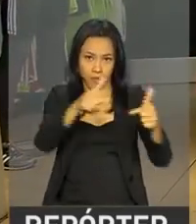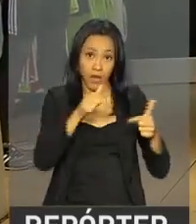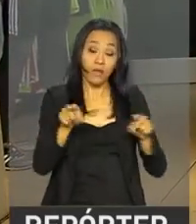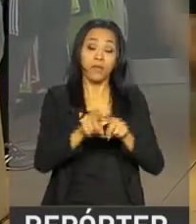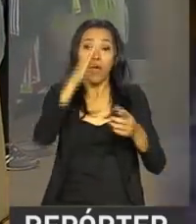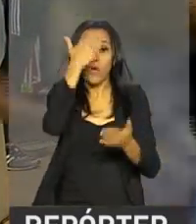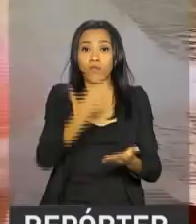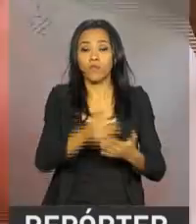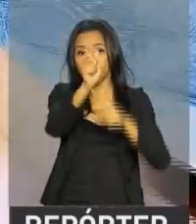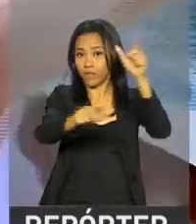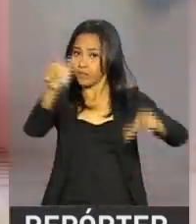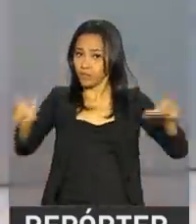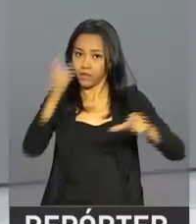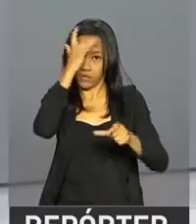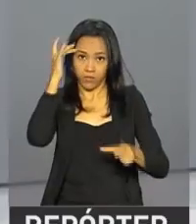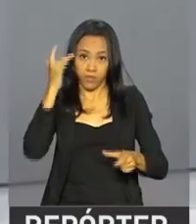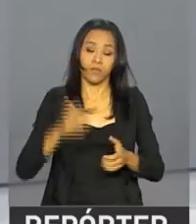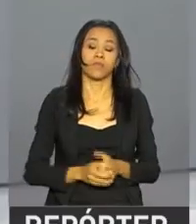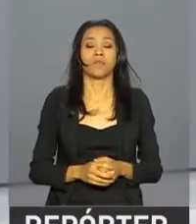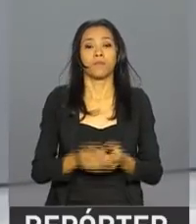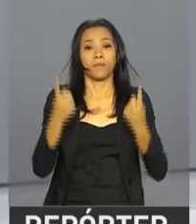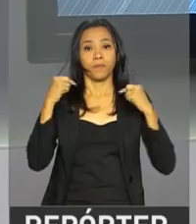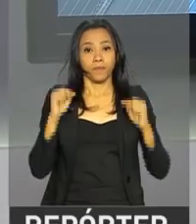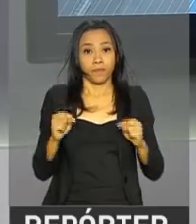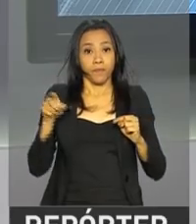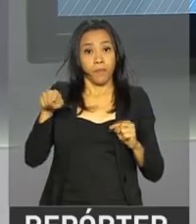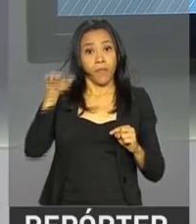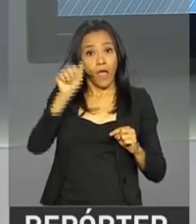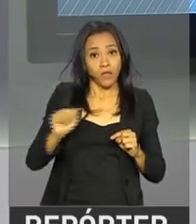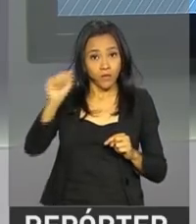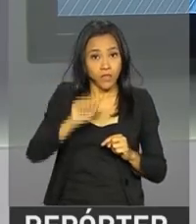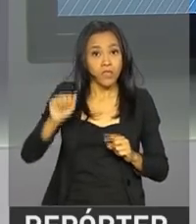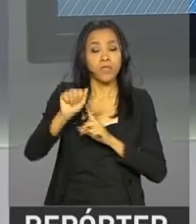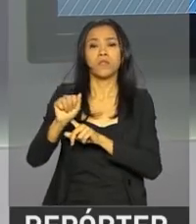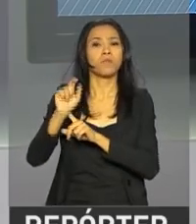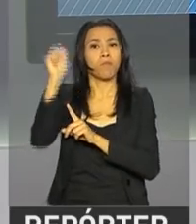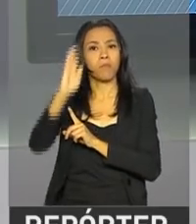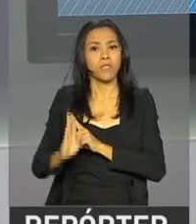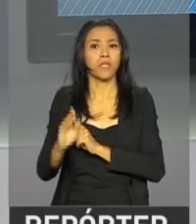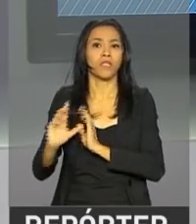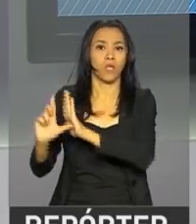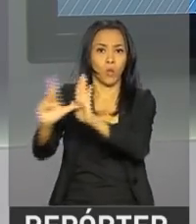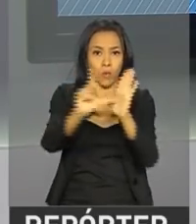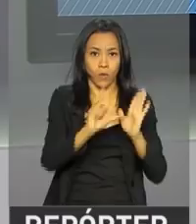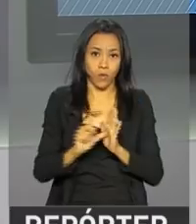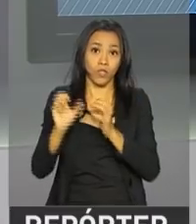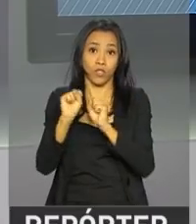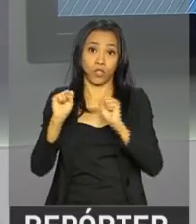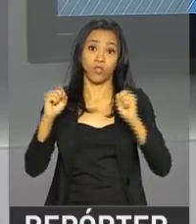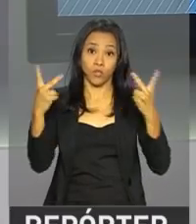confiança dos consumidores segundo a associação brasileira de lojistas de shopping apenas no natal